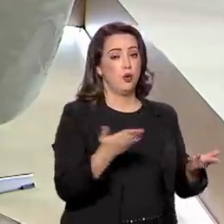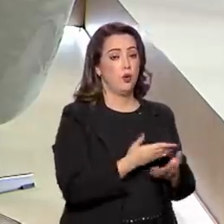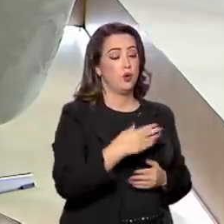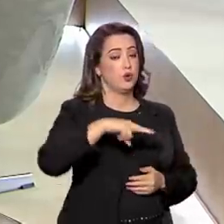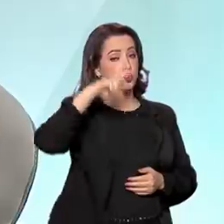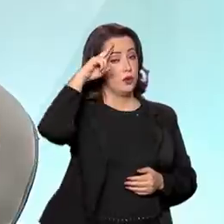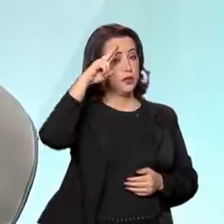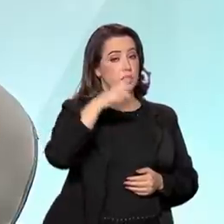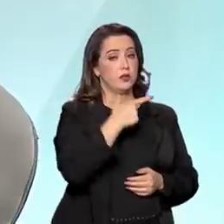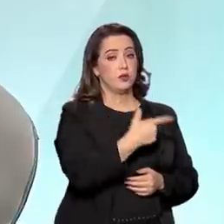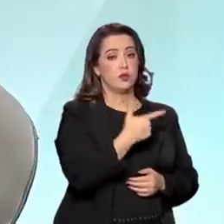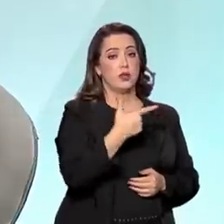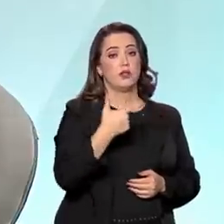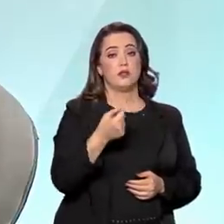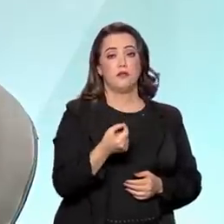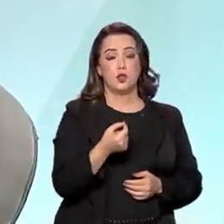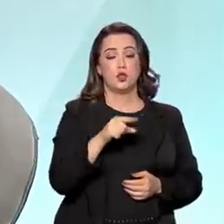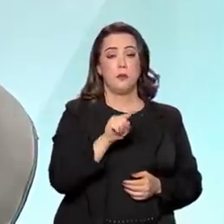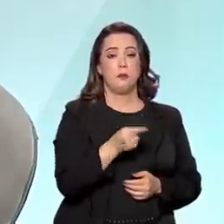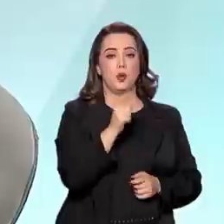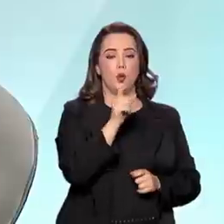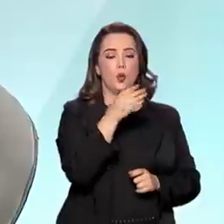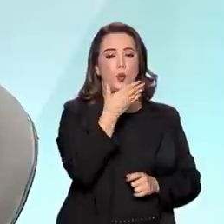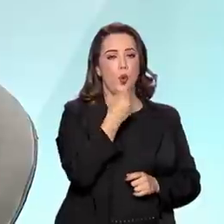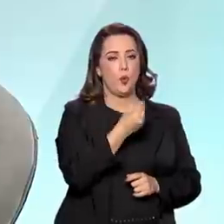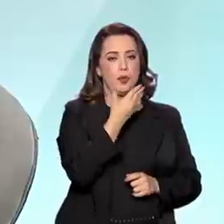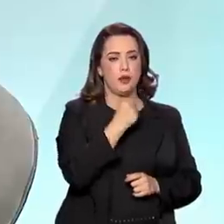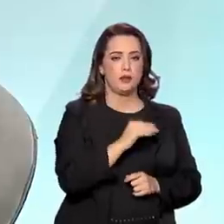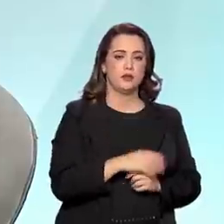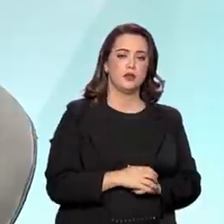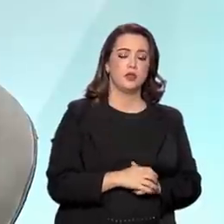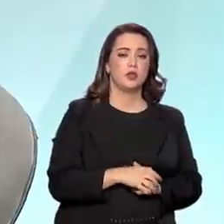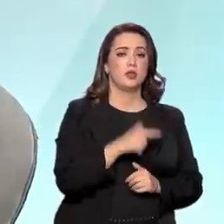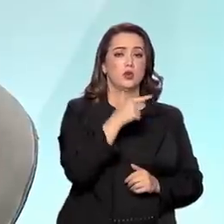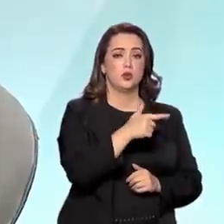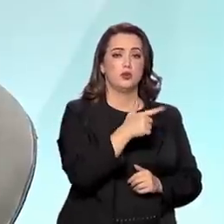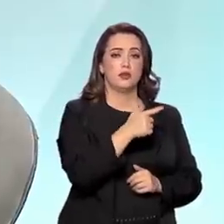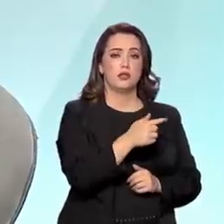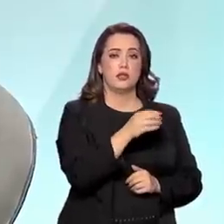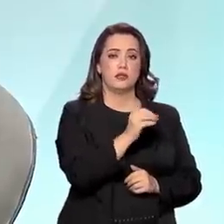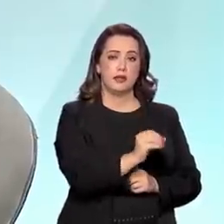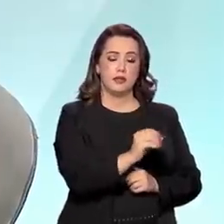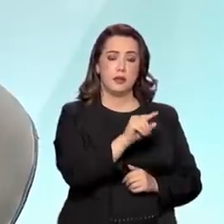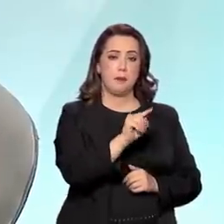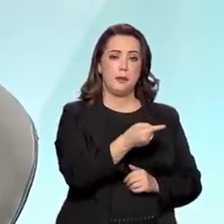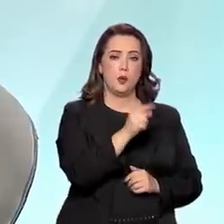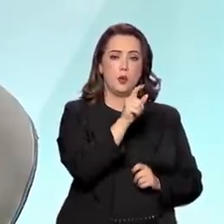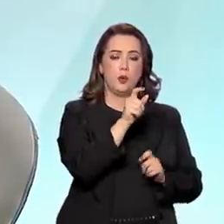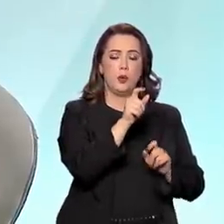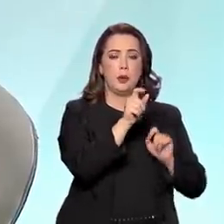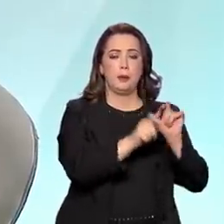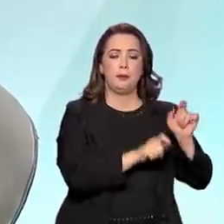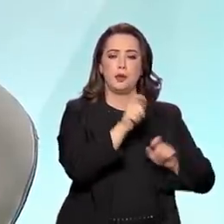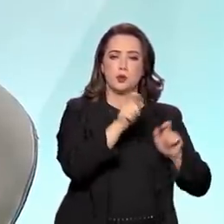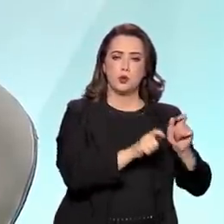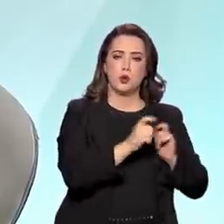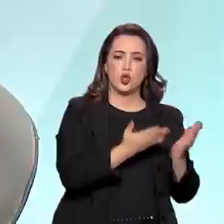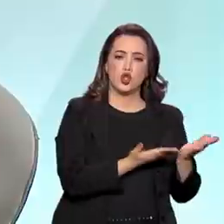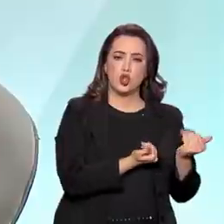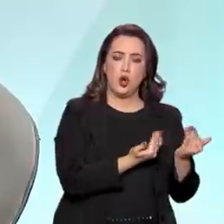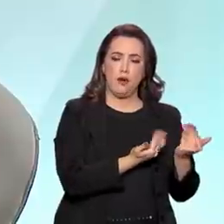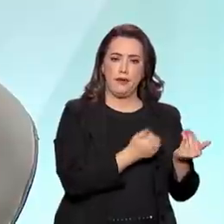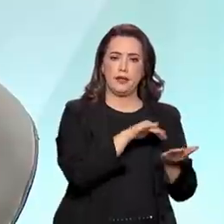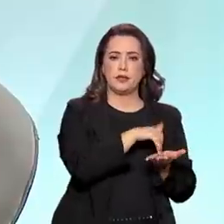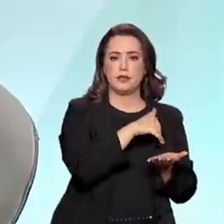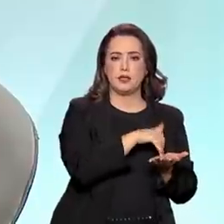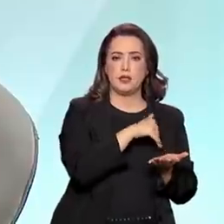são mais ou menos então de 60 a 70 mil inscritos jovens recrutas e isso